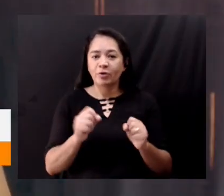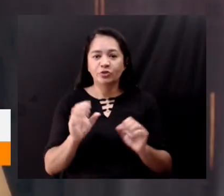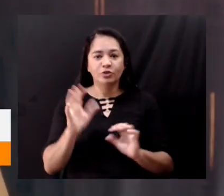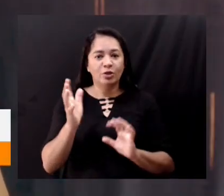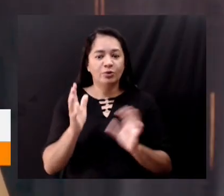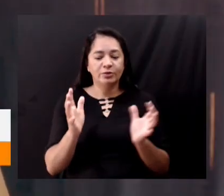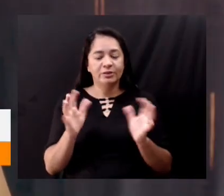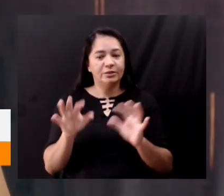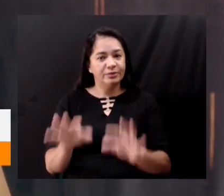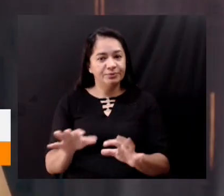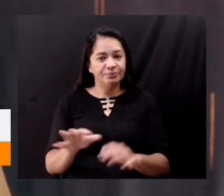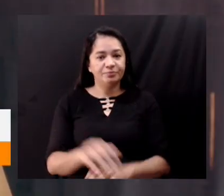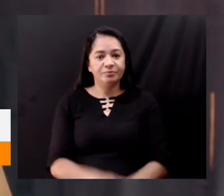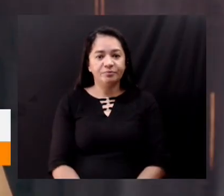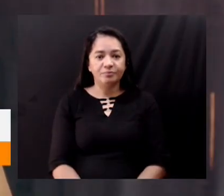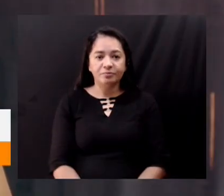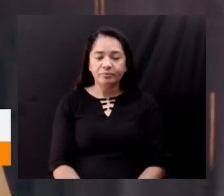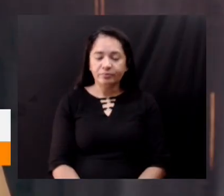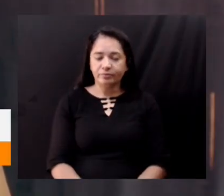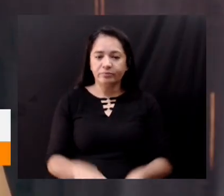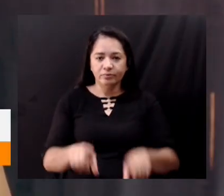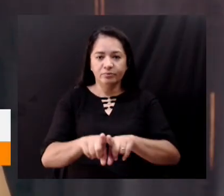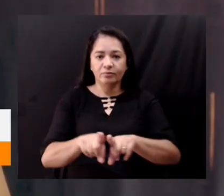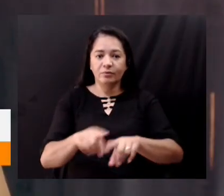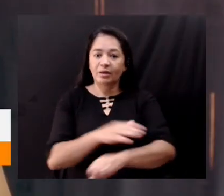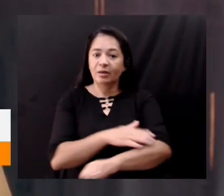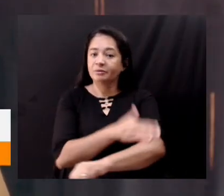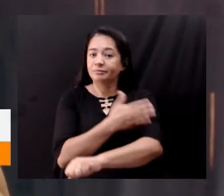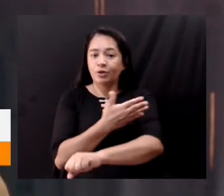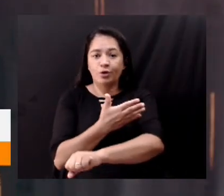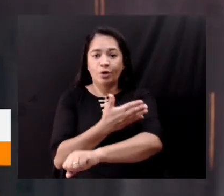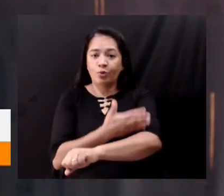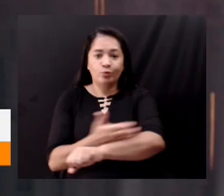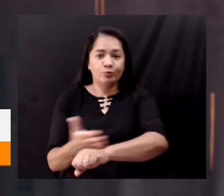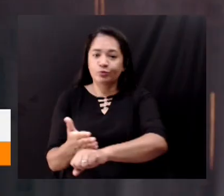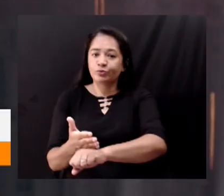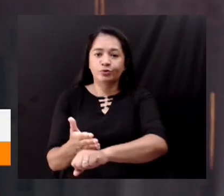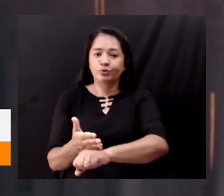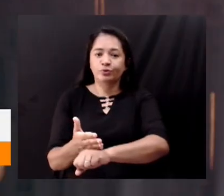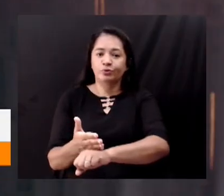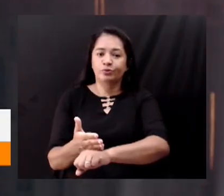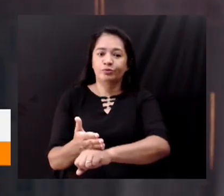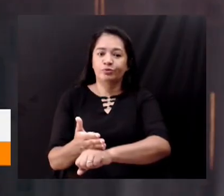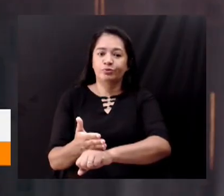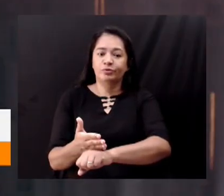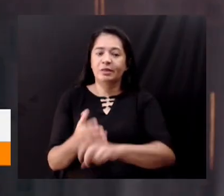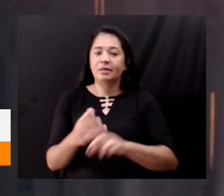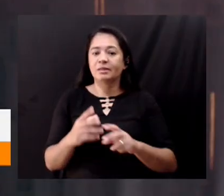acaba criando um hábito também dessa criança, né? Então, se sempre depois do jantar essa mãe